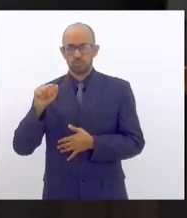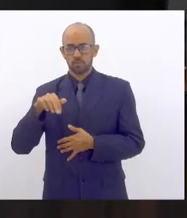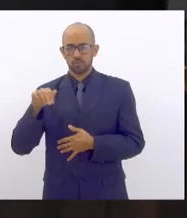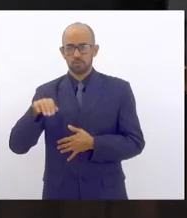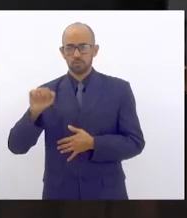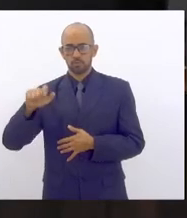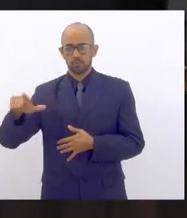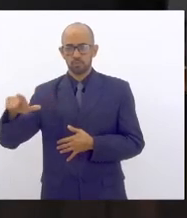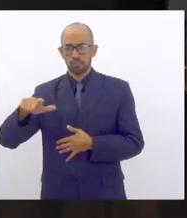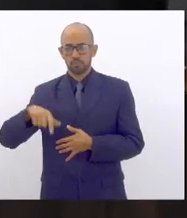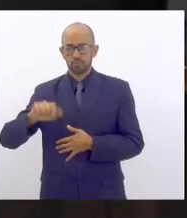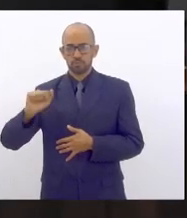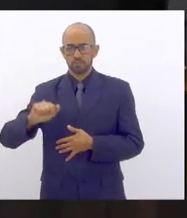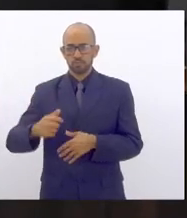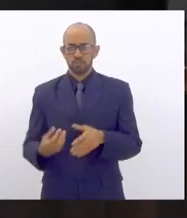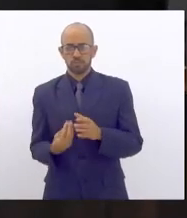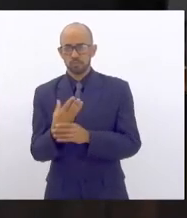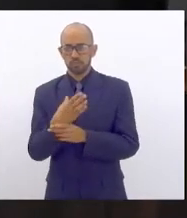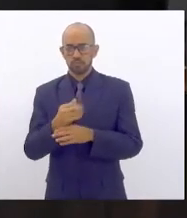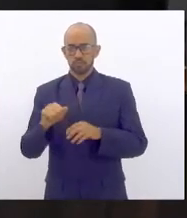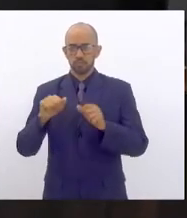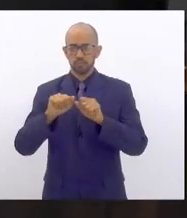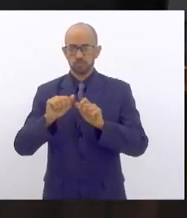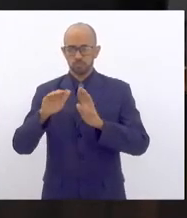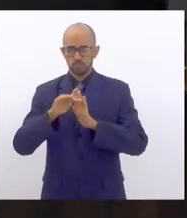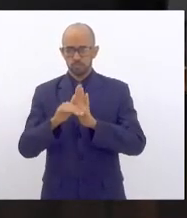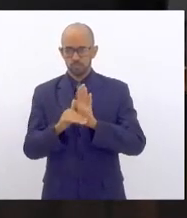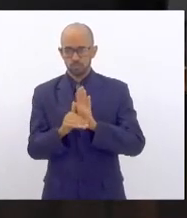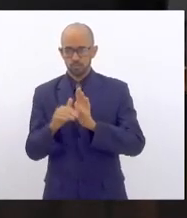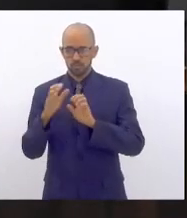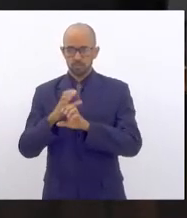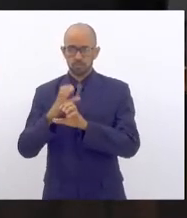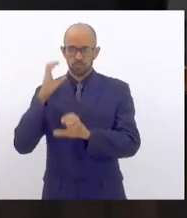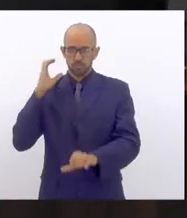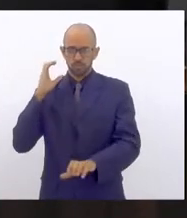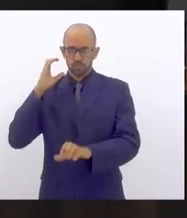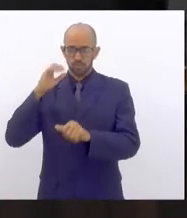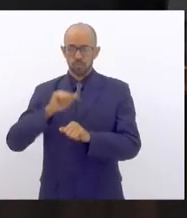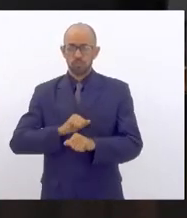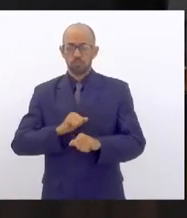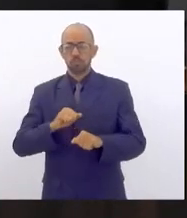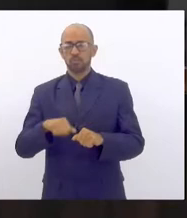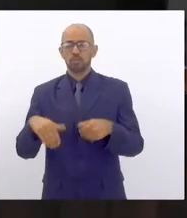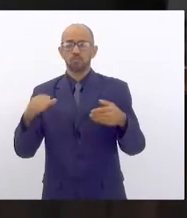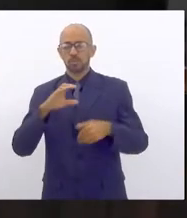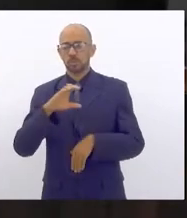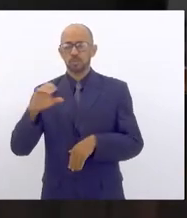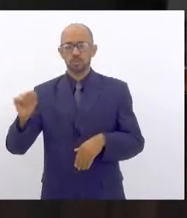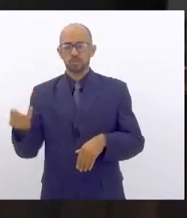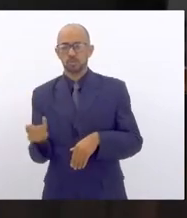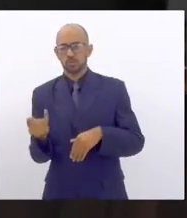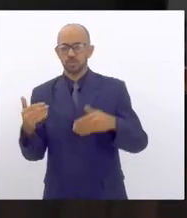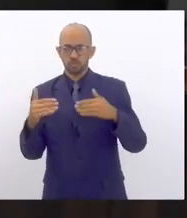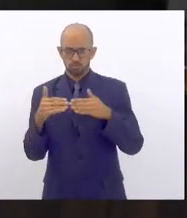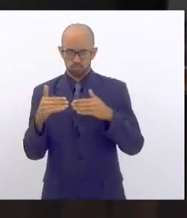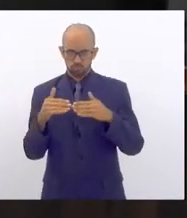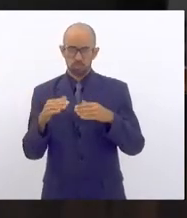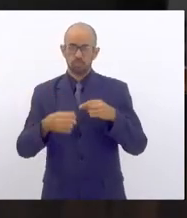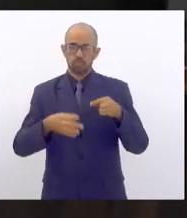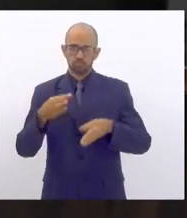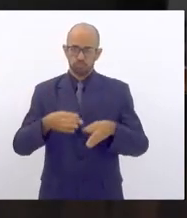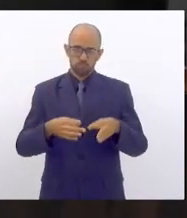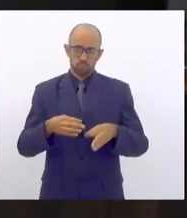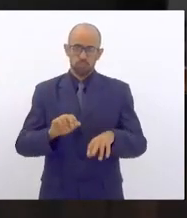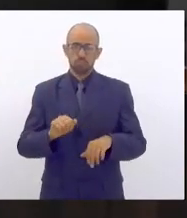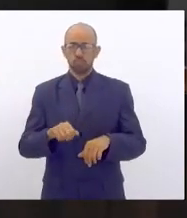Janeiro, o Programa de Engenharia Pública e da Outras Providências. Pareceres da Comissão de Constituição e Justiça pela Juridicidade, Política Urbana, Habitação e